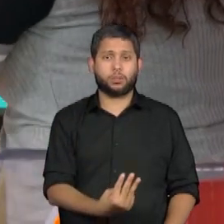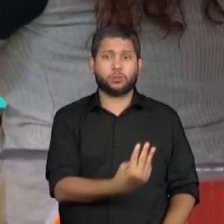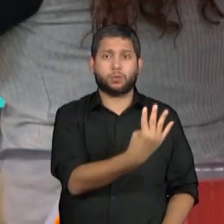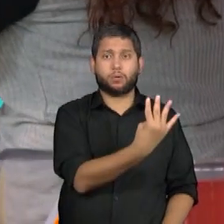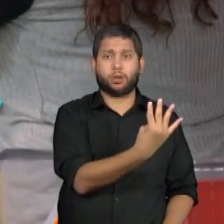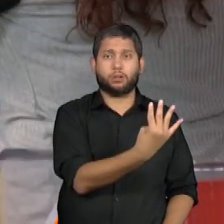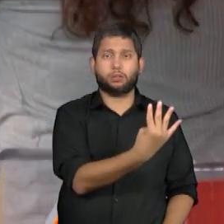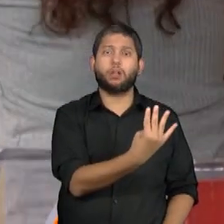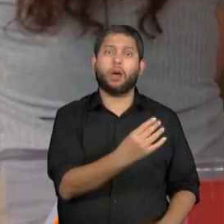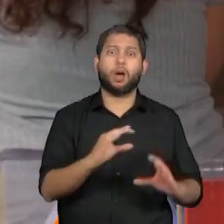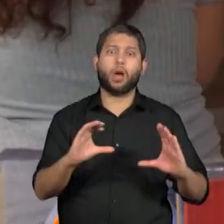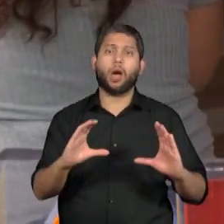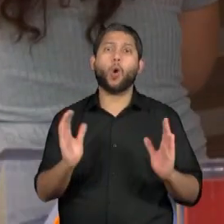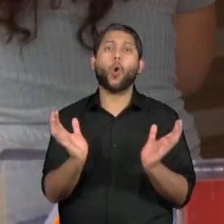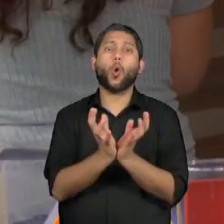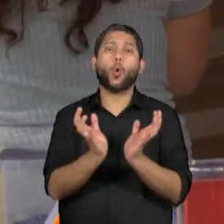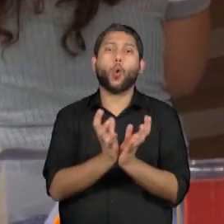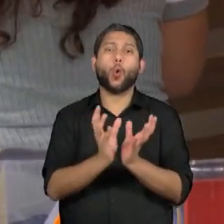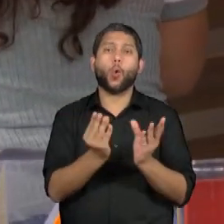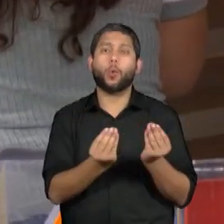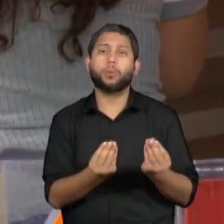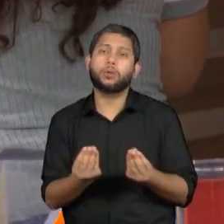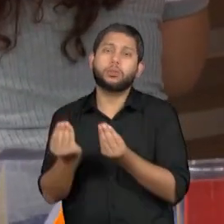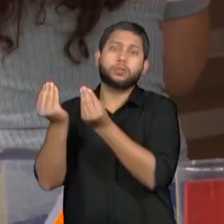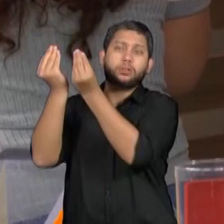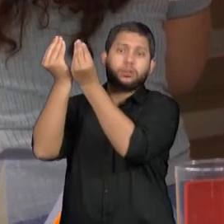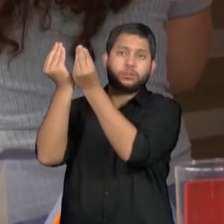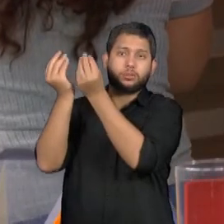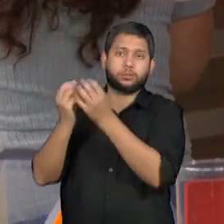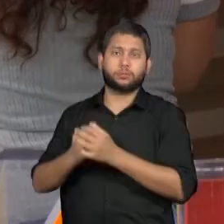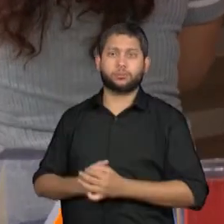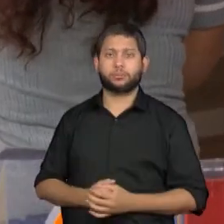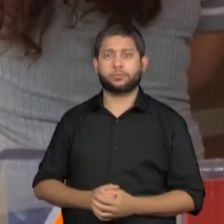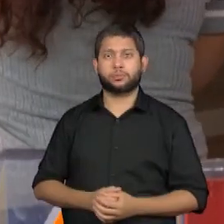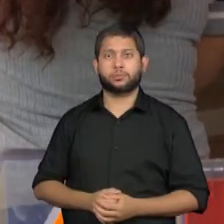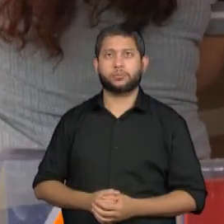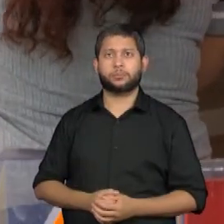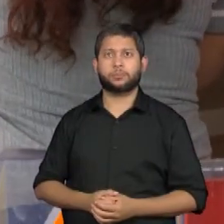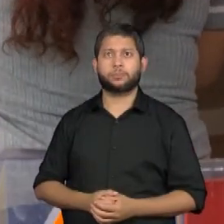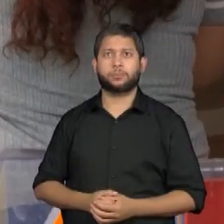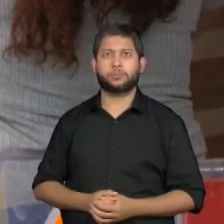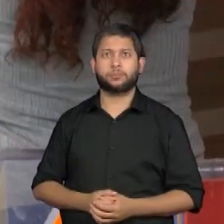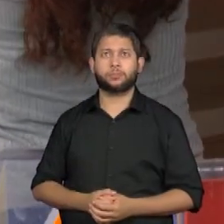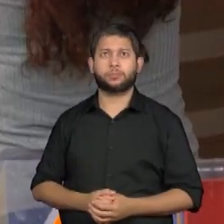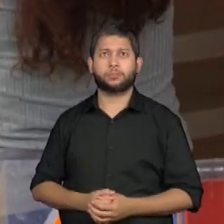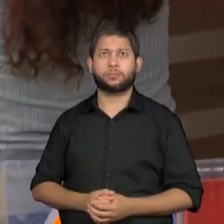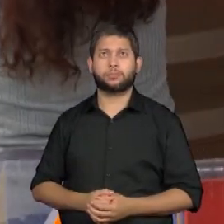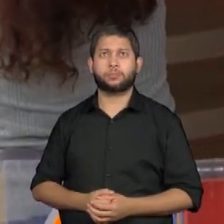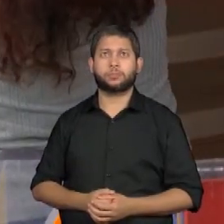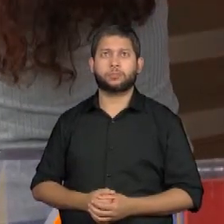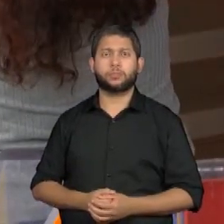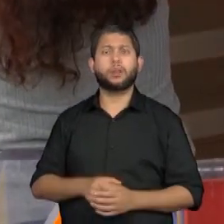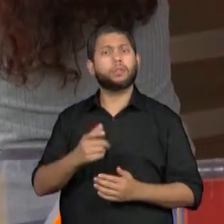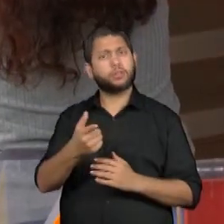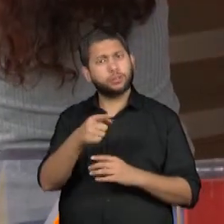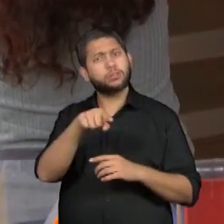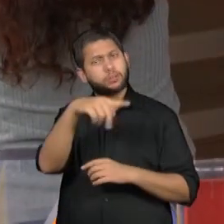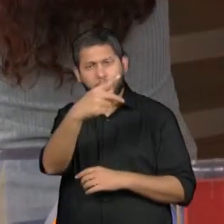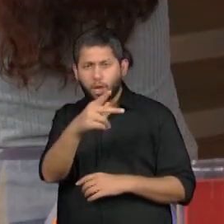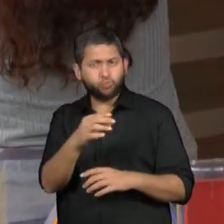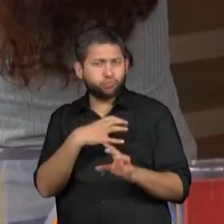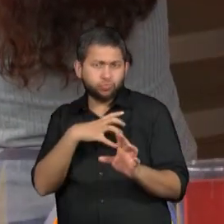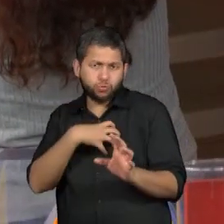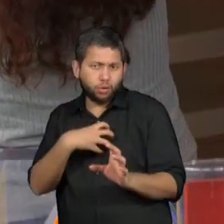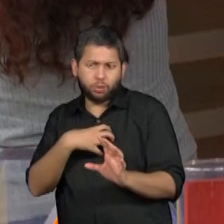3, 4. Vou colocar o retângulo no grupinho do quadrado. Vocês vão agrupando